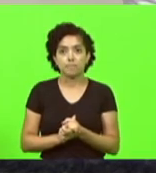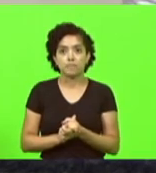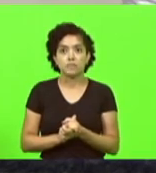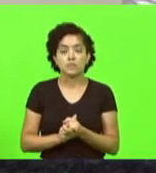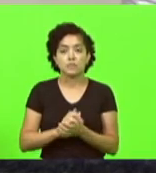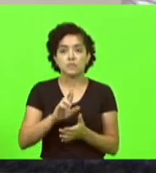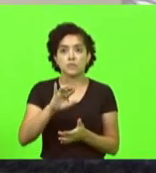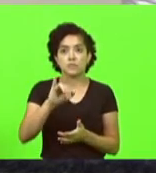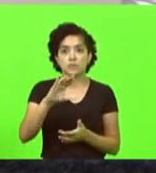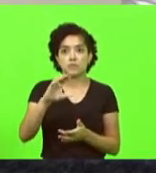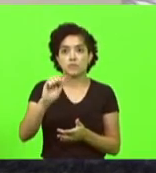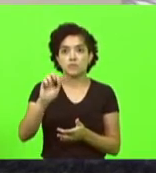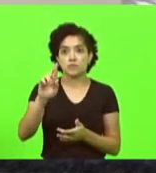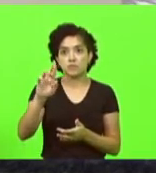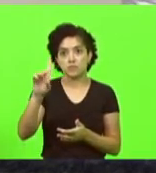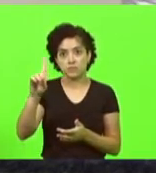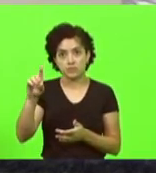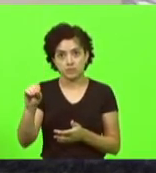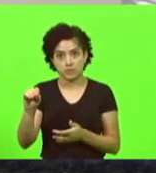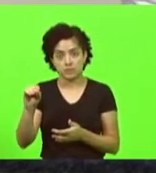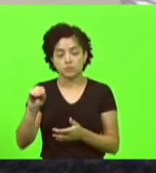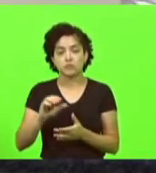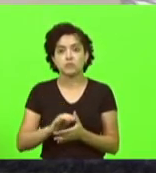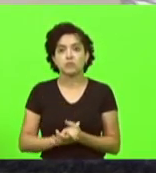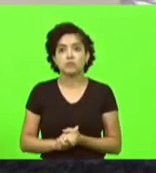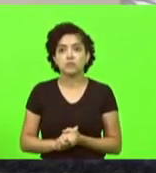Ricardo José